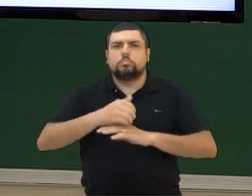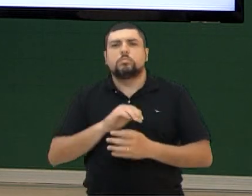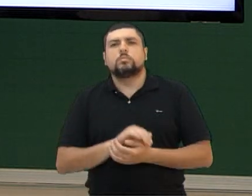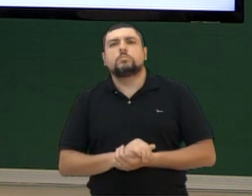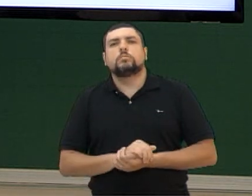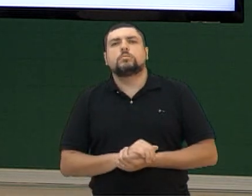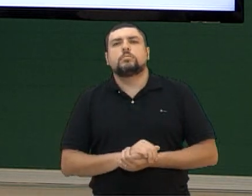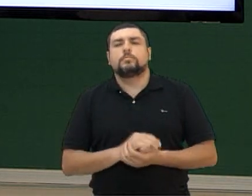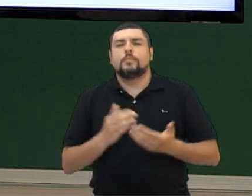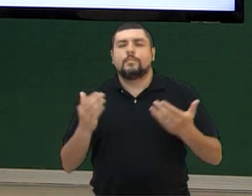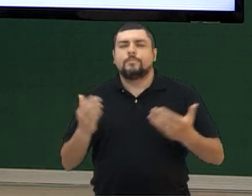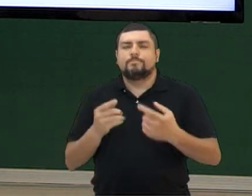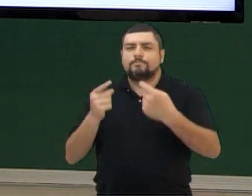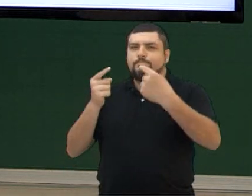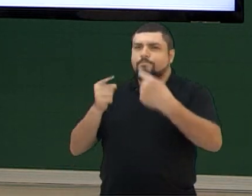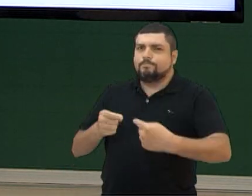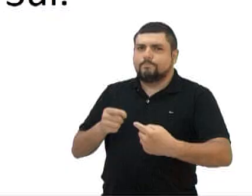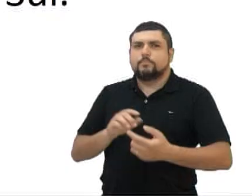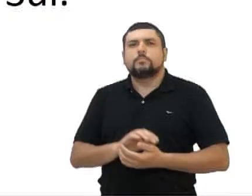Então, olha lá o quiz.